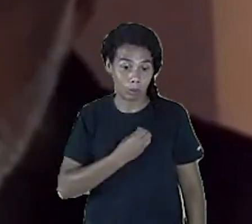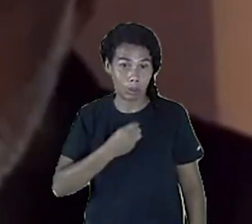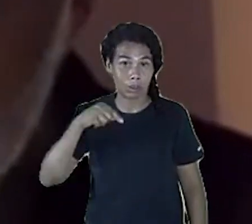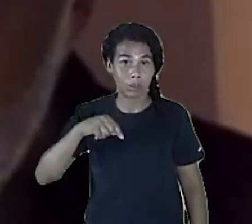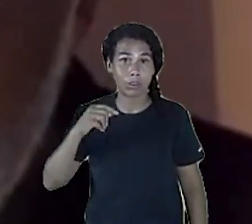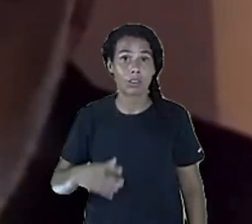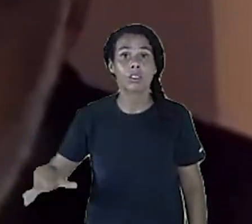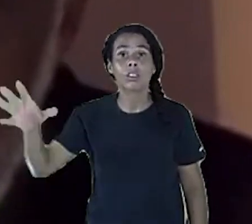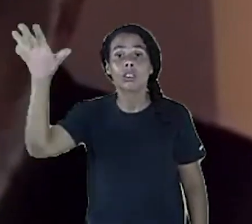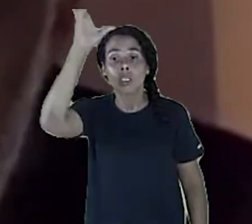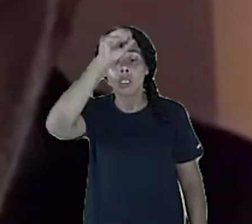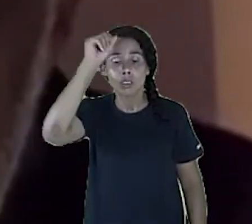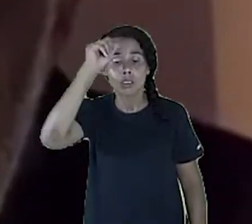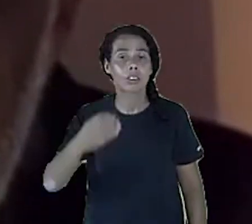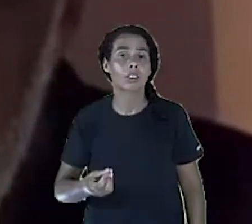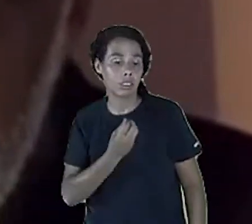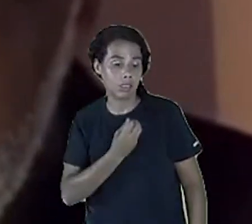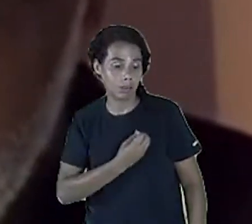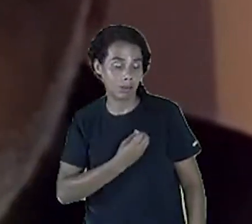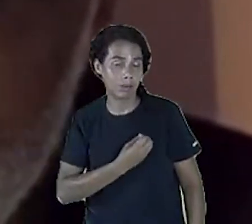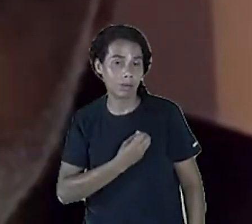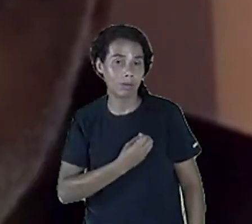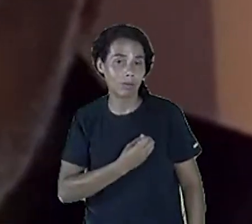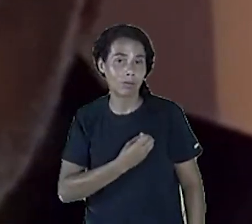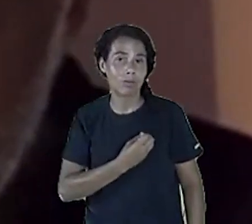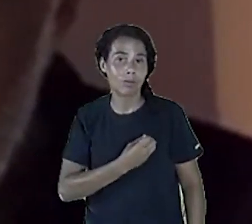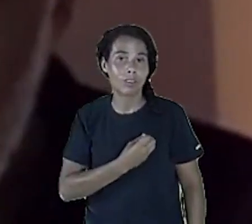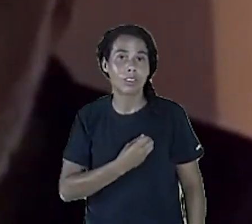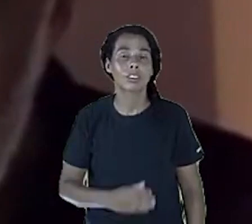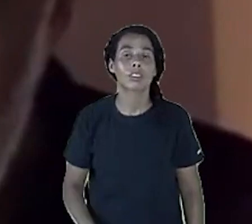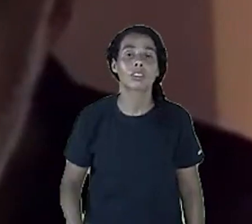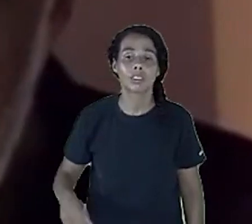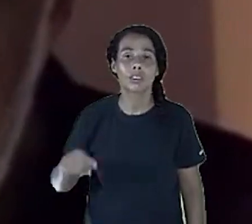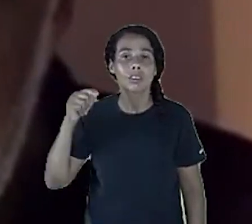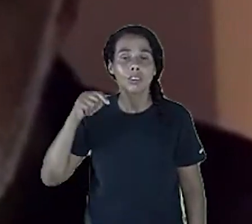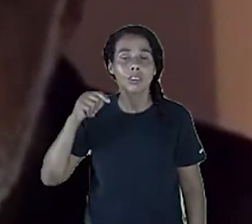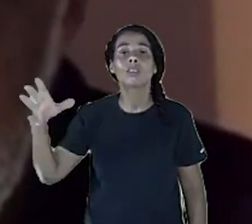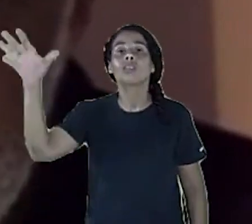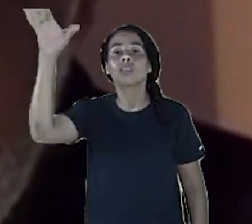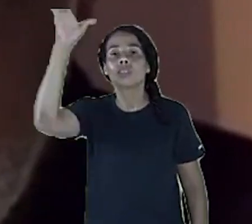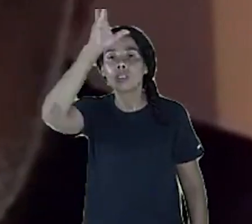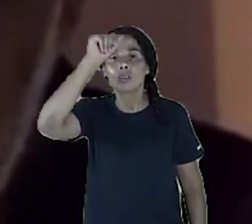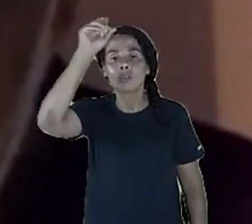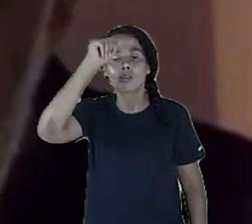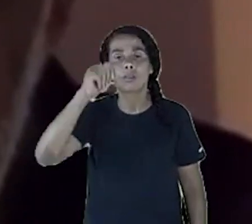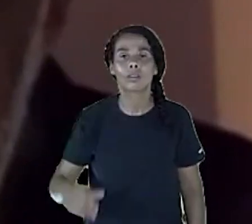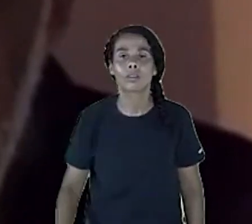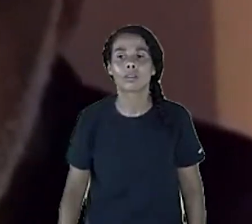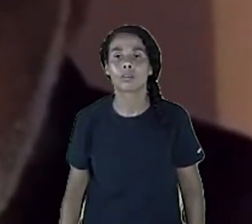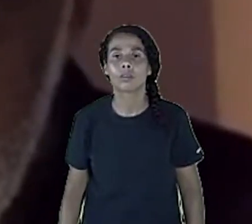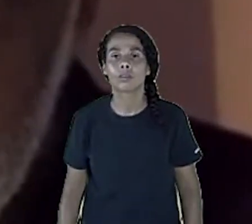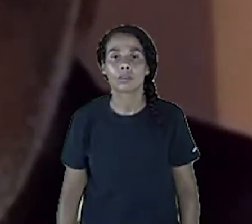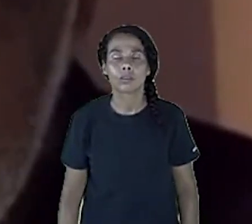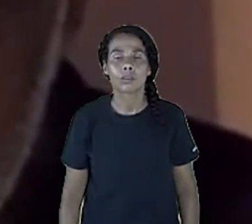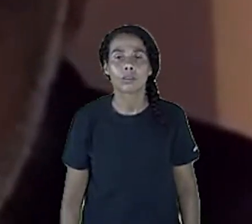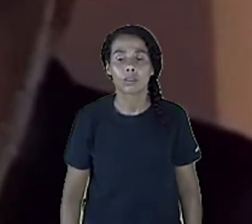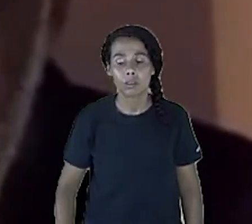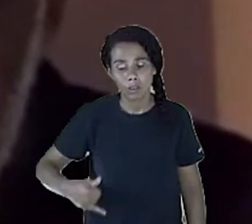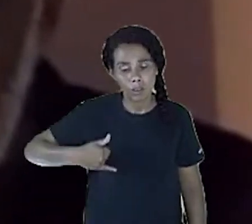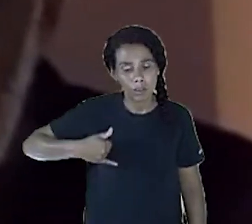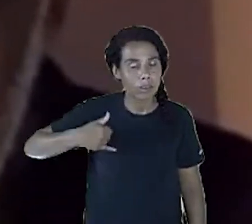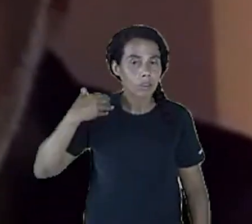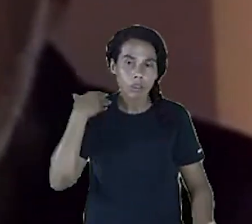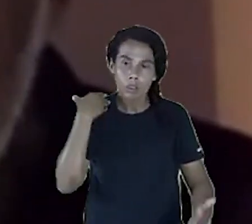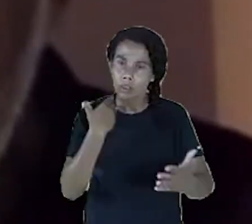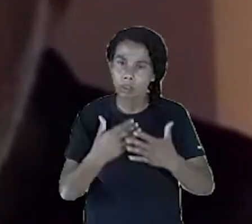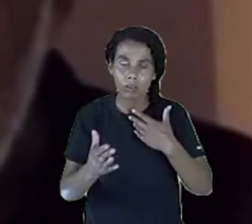vida, dos nossos períodos aqui, dos nossos interregnos entre o nascimento